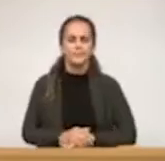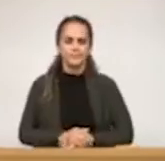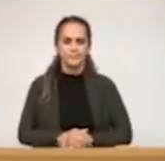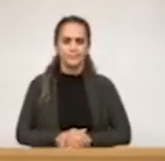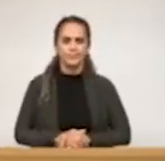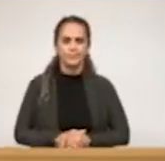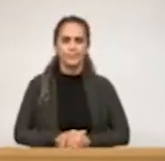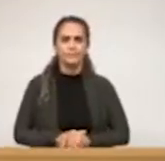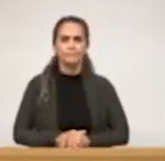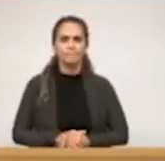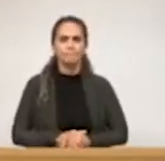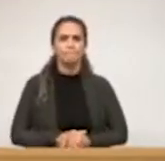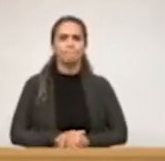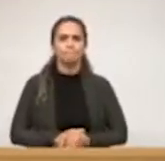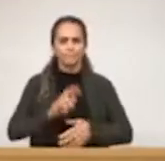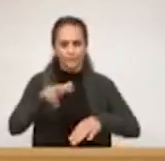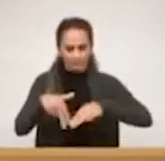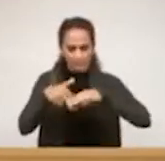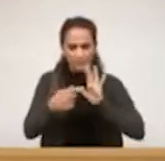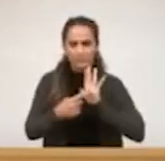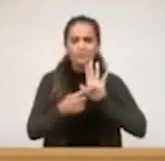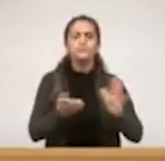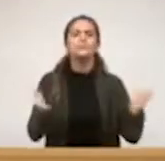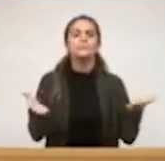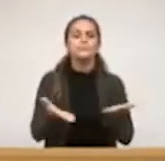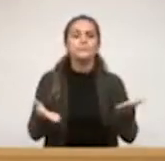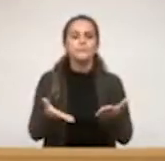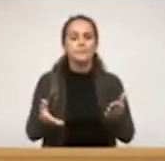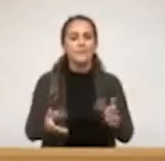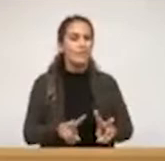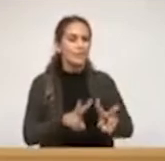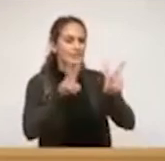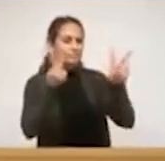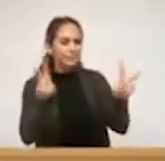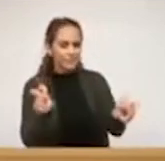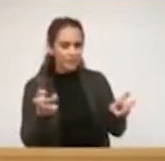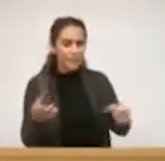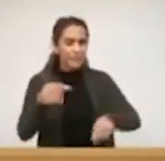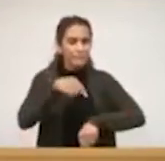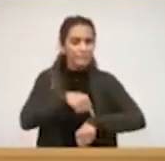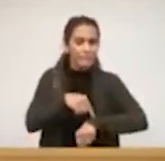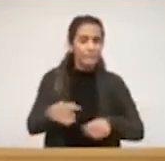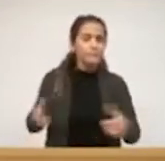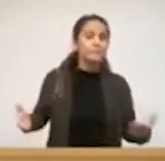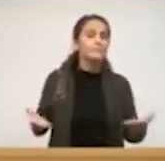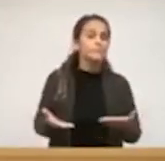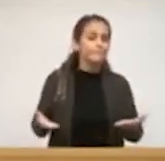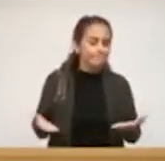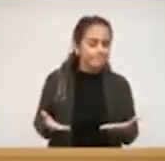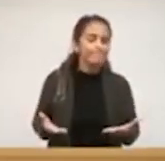eu trago a Tribuna desta casa quando os temas que para esses momentos